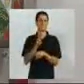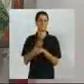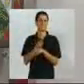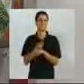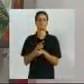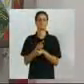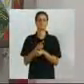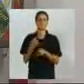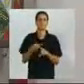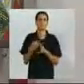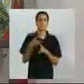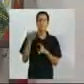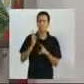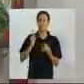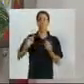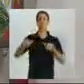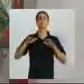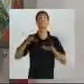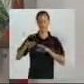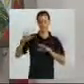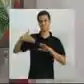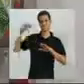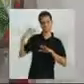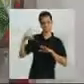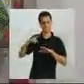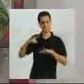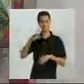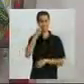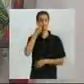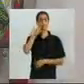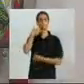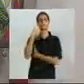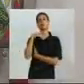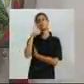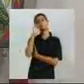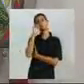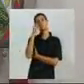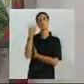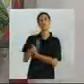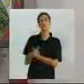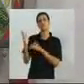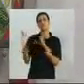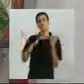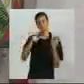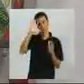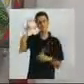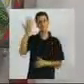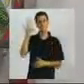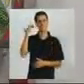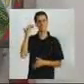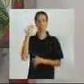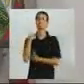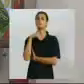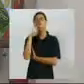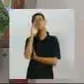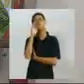a audiência pública que foi feita aqui há poucos dias, eu inclusive ontem estava assistindo a reprise, o reprise da sessão, e